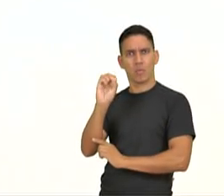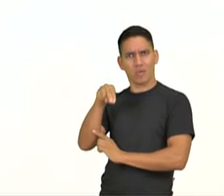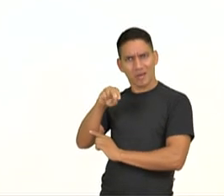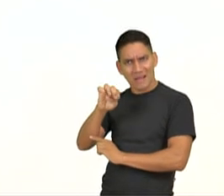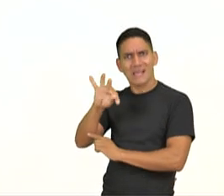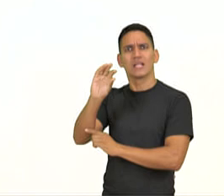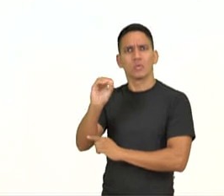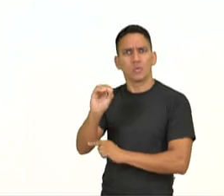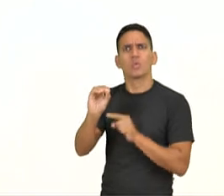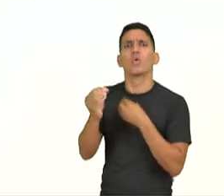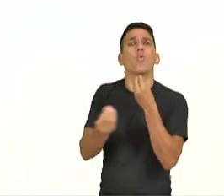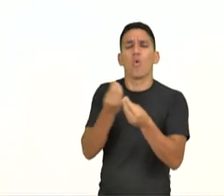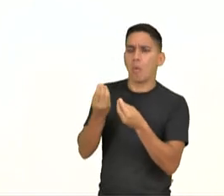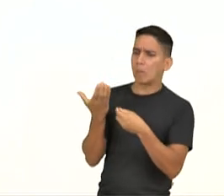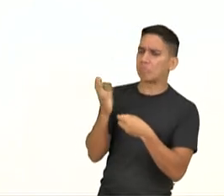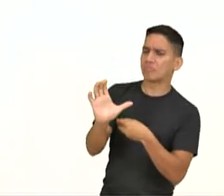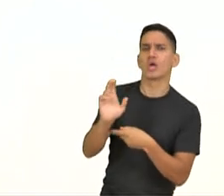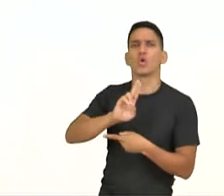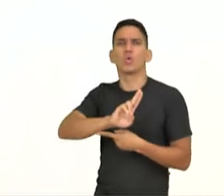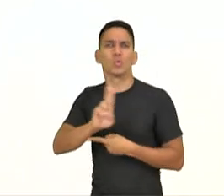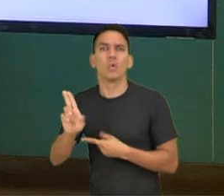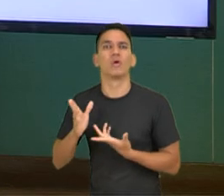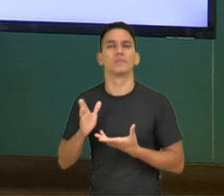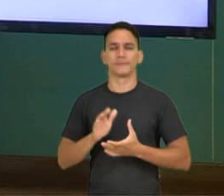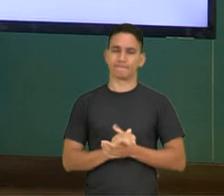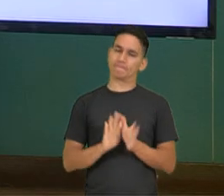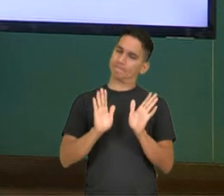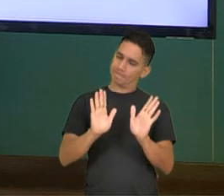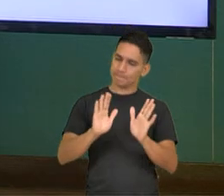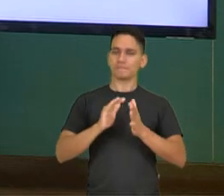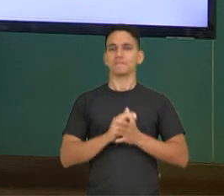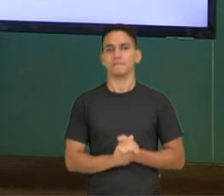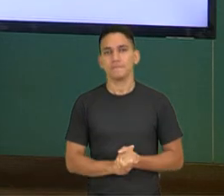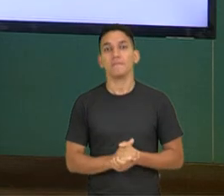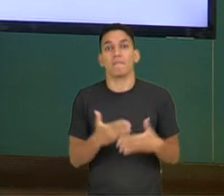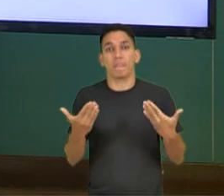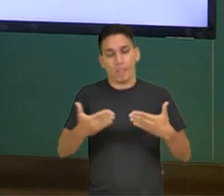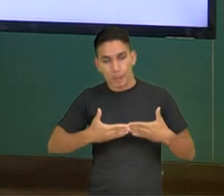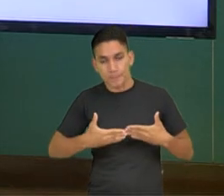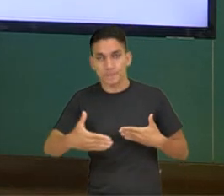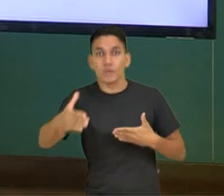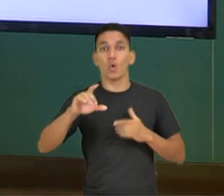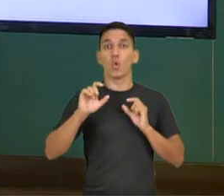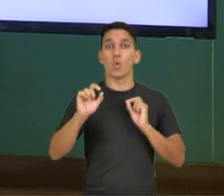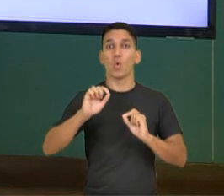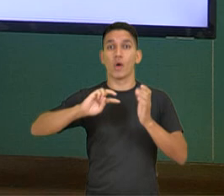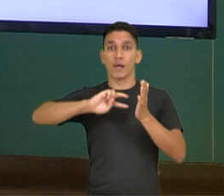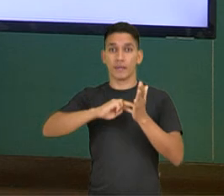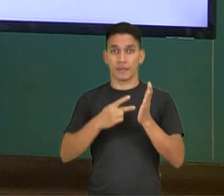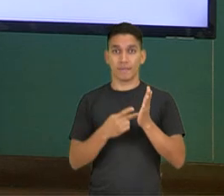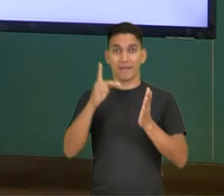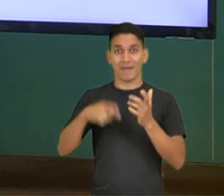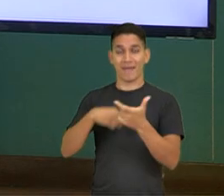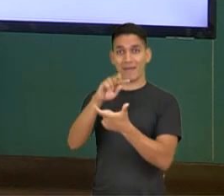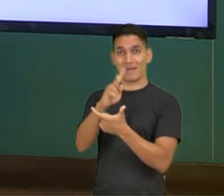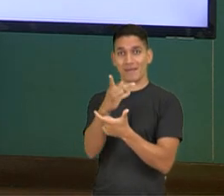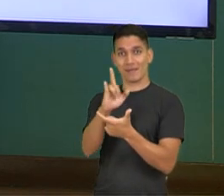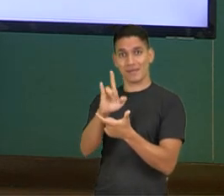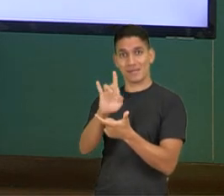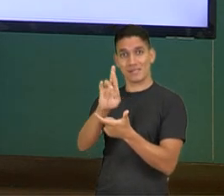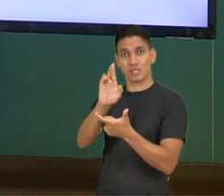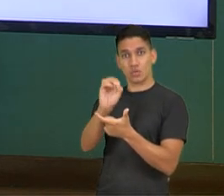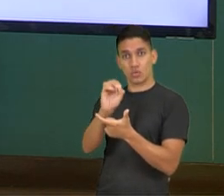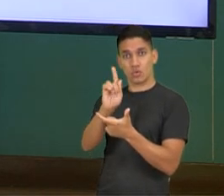de hidrocarbonetos? Bom, vamos então ver o que são os hidrocarbonetos.